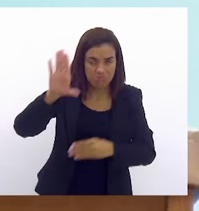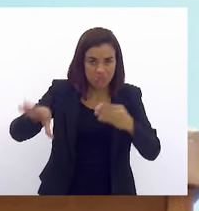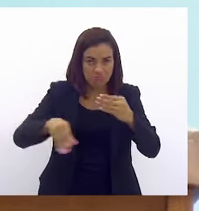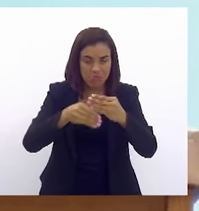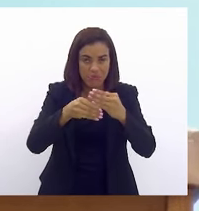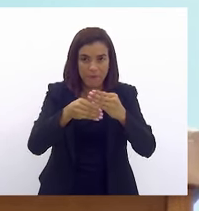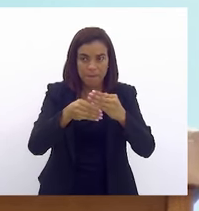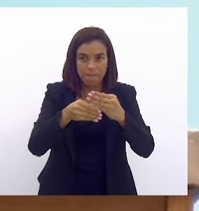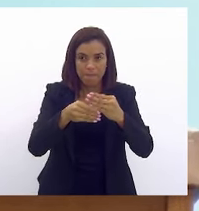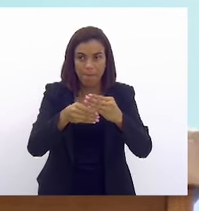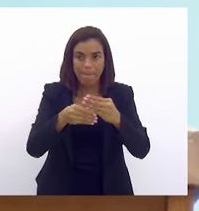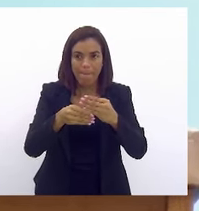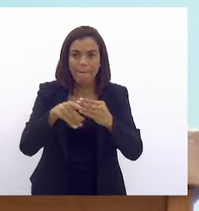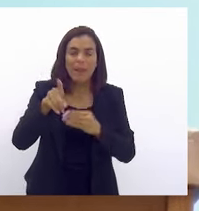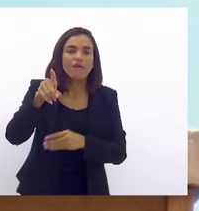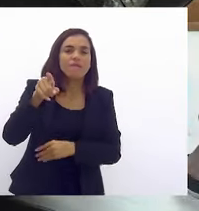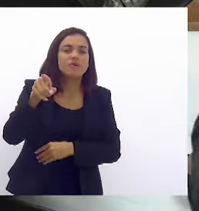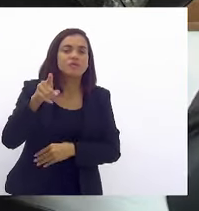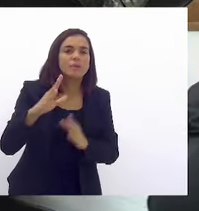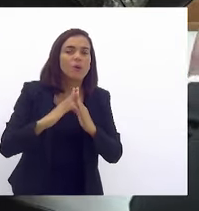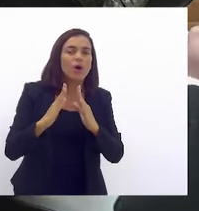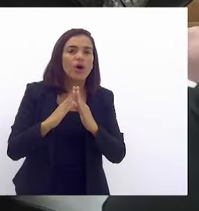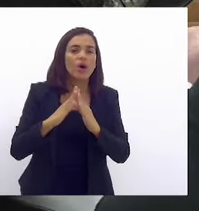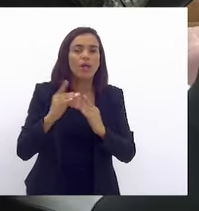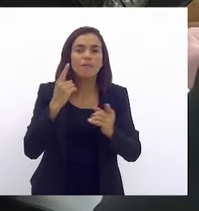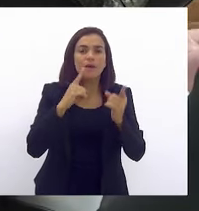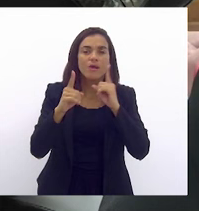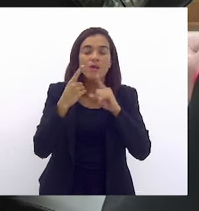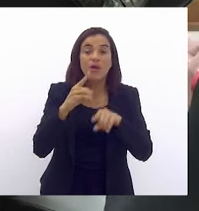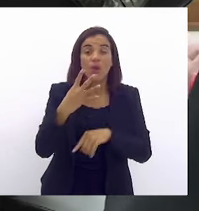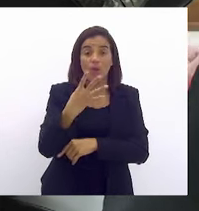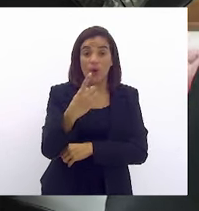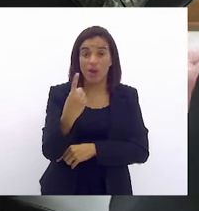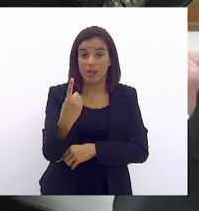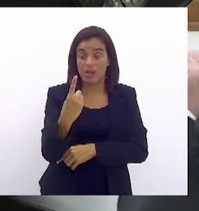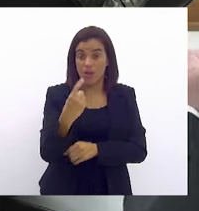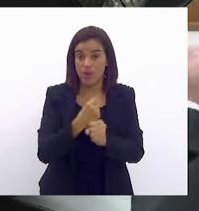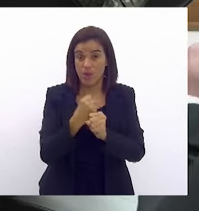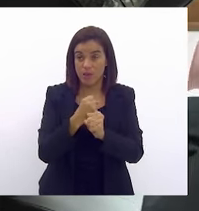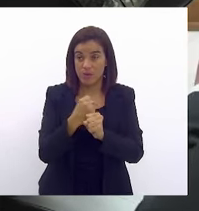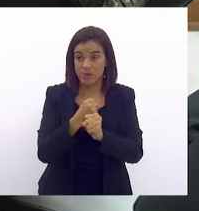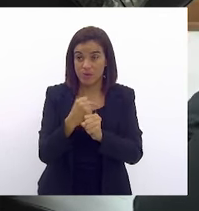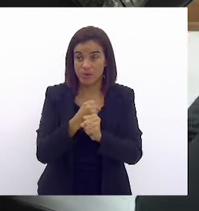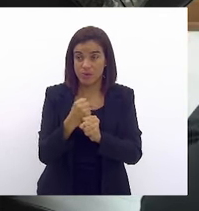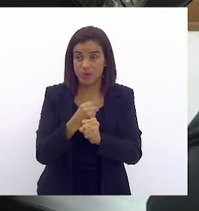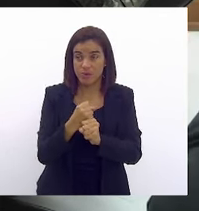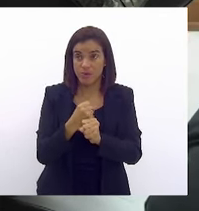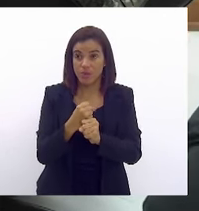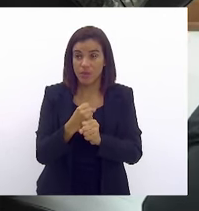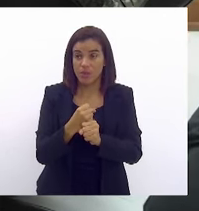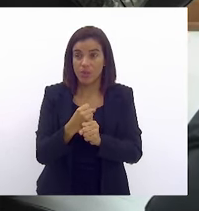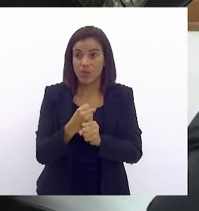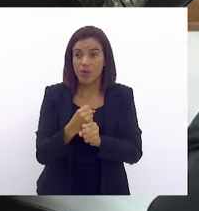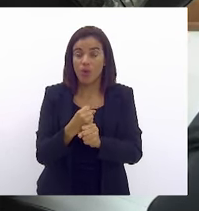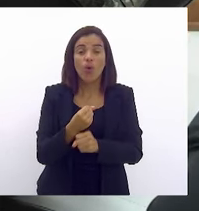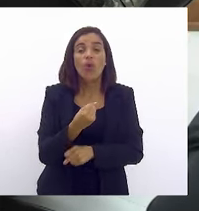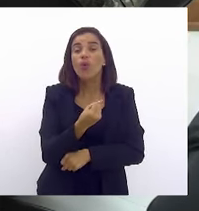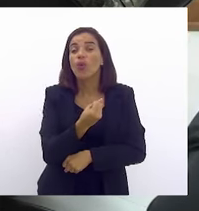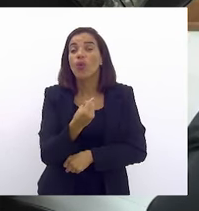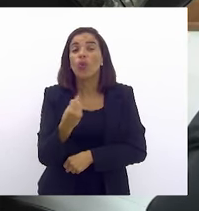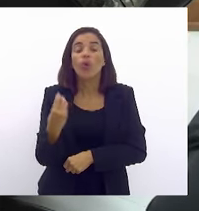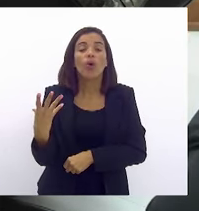Foi. Quanto tempo você tem de Maricá? 41 anos fiz esse ano. Quantos anos não tem mais mortandade de peixe na